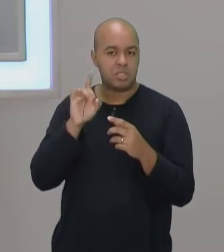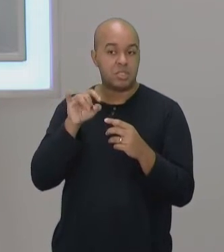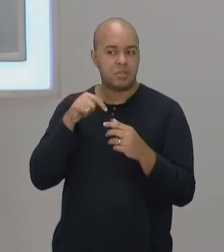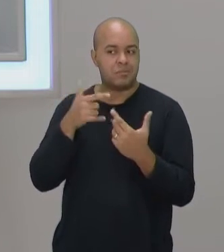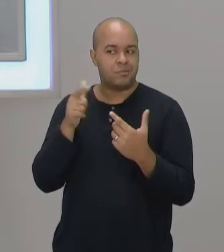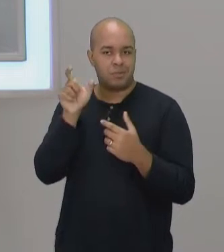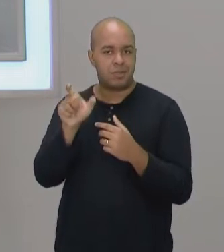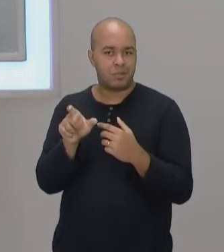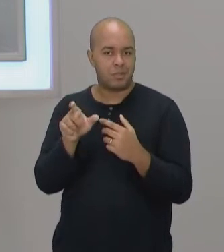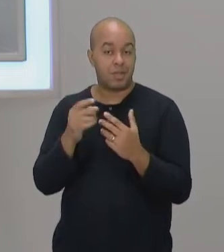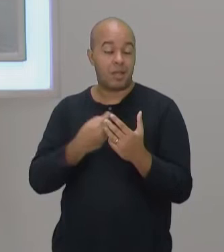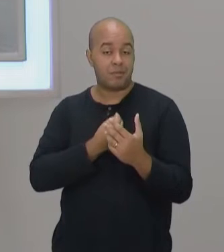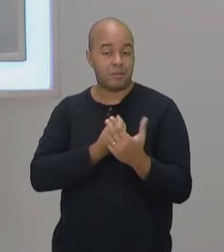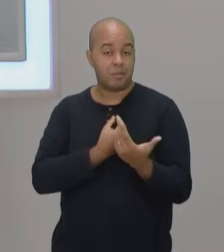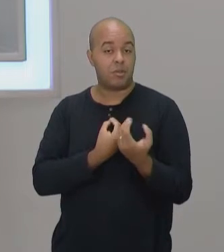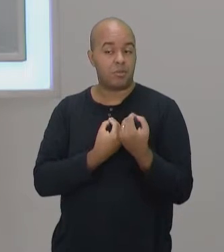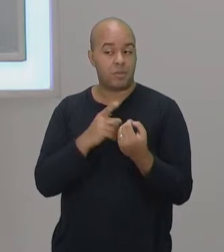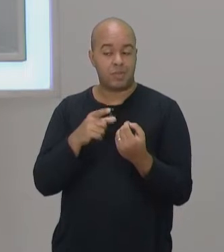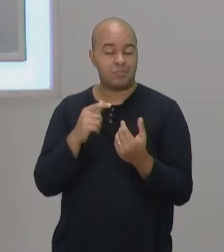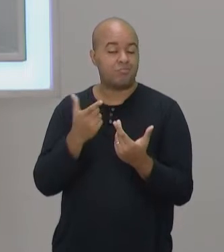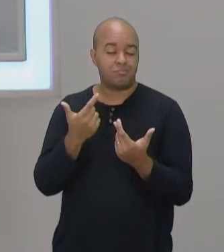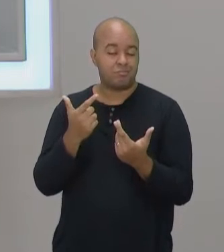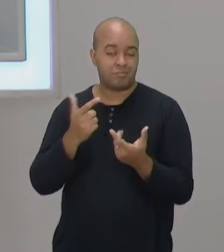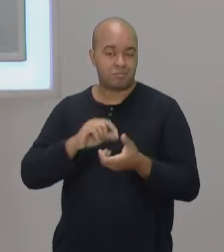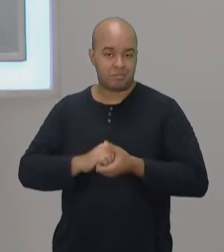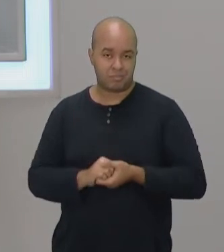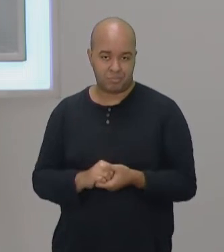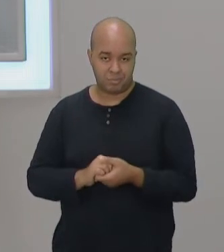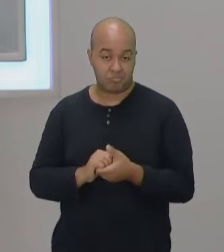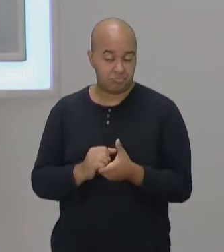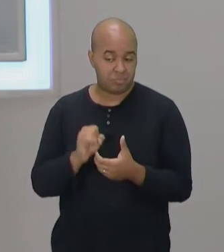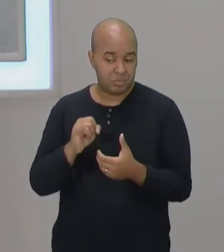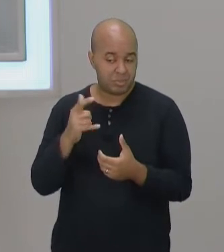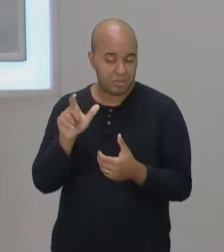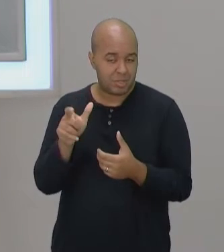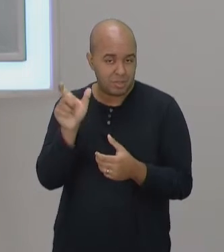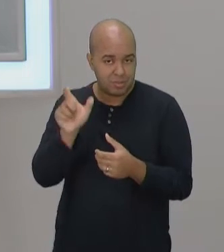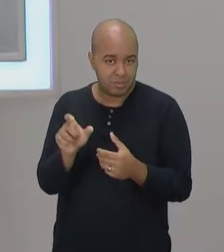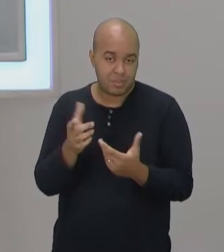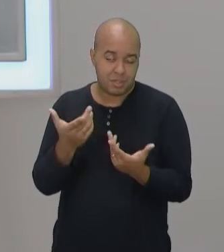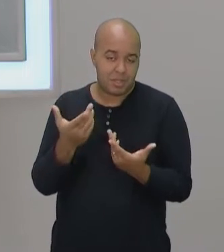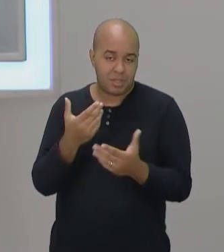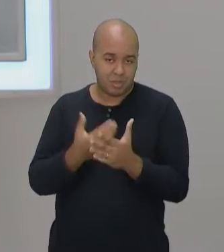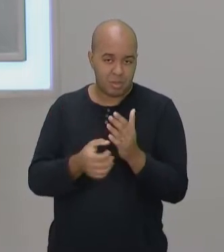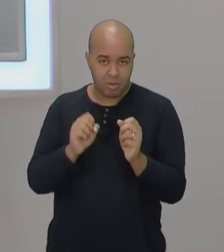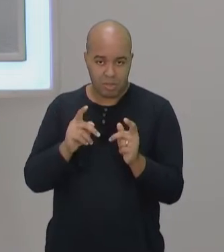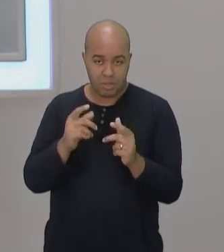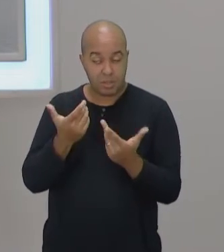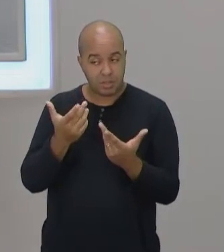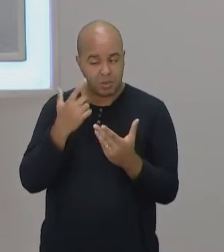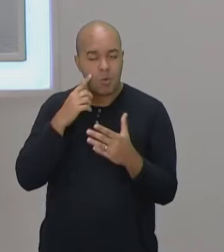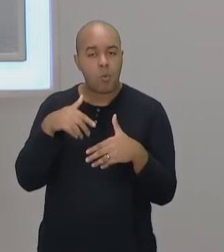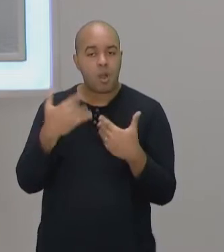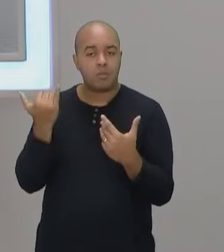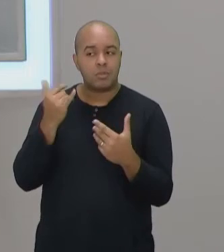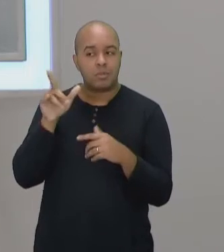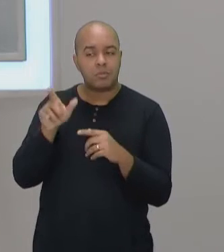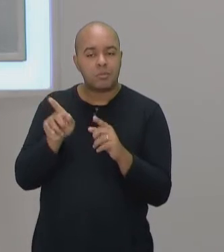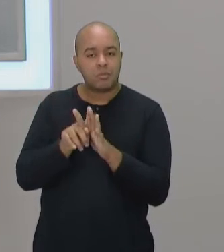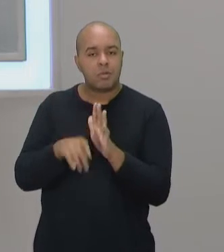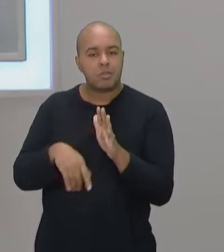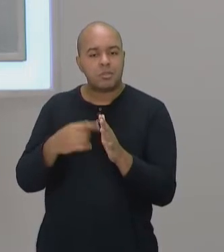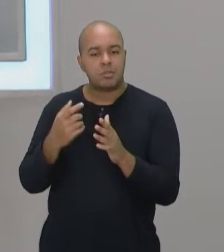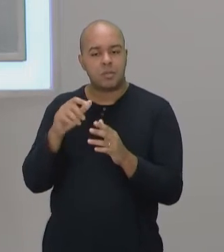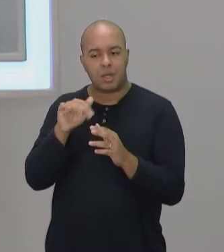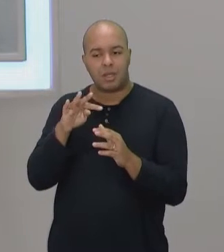esses elementos, a vida ela nem existiria se não fossem esses elementos. Está bem? Então, qual que é a importância